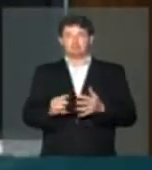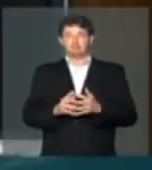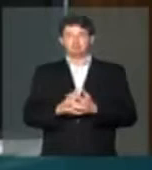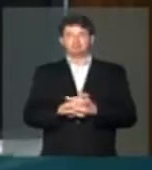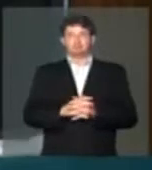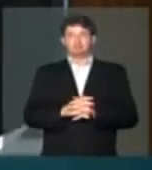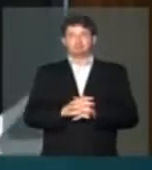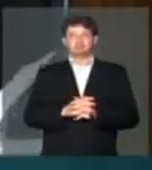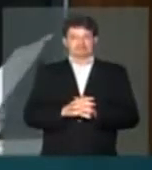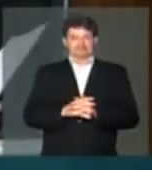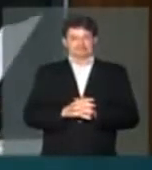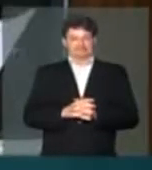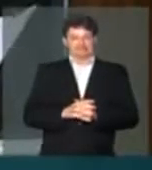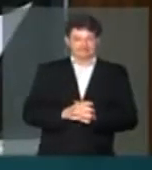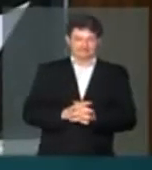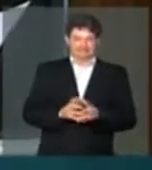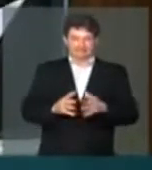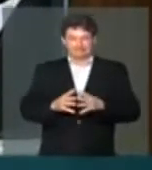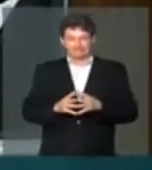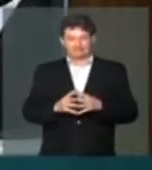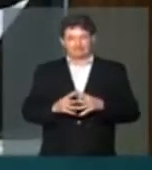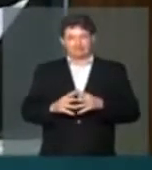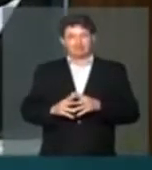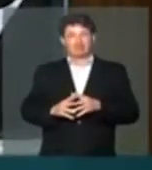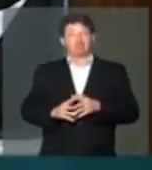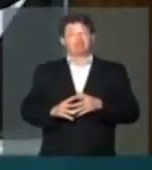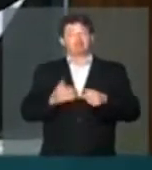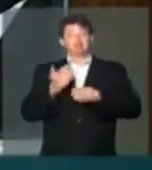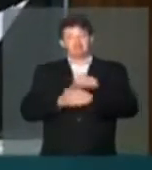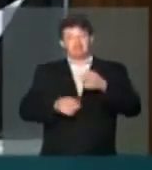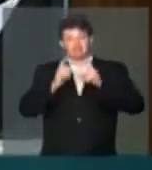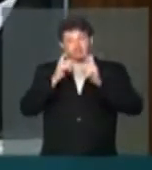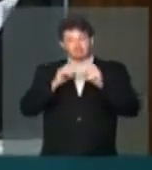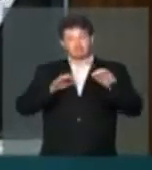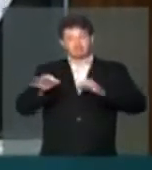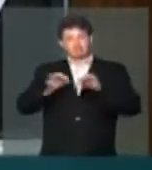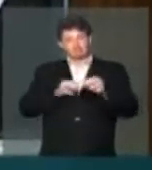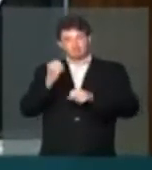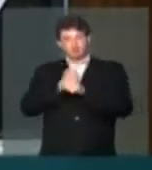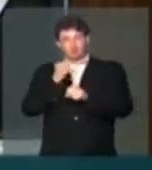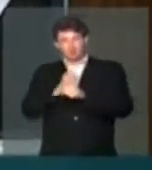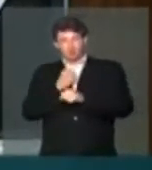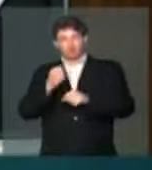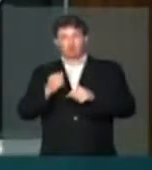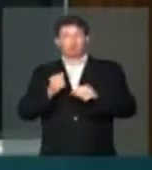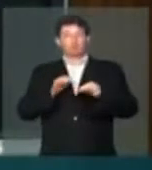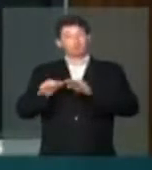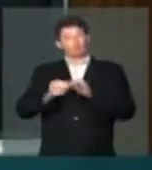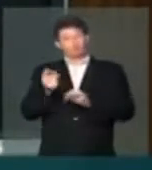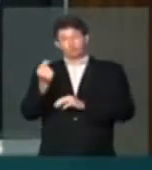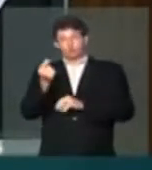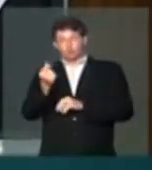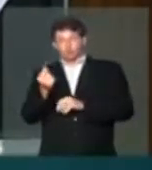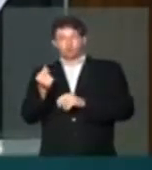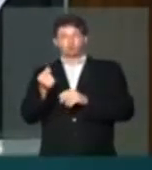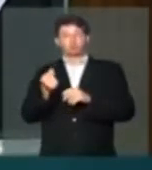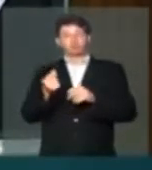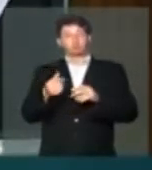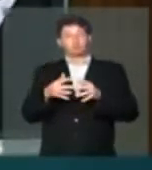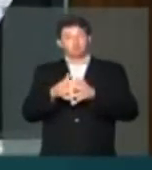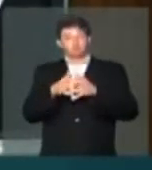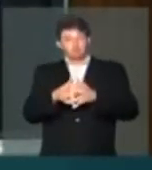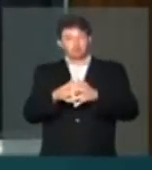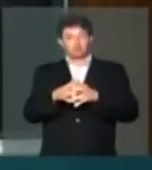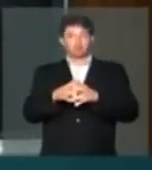governantes praticar uma atividade básica da gestão, planejar ações e obras, controlar os custos envolvidos e cumprir